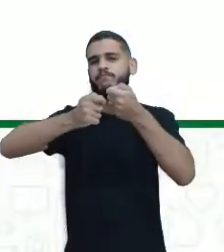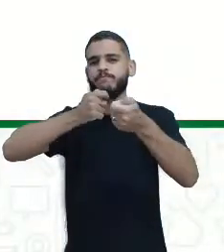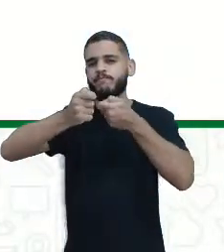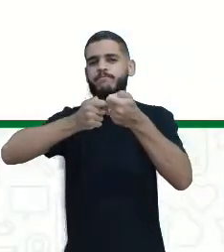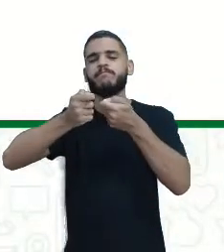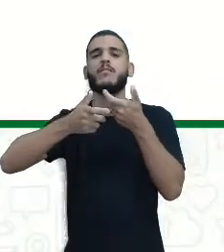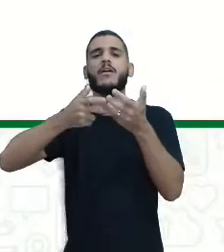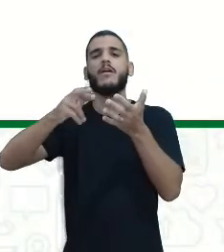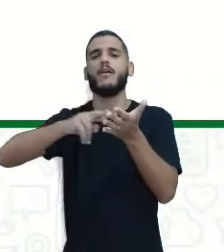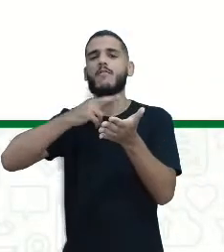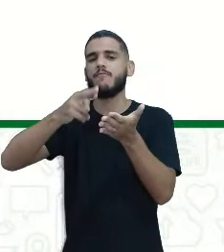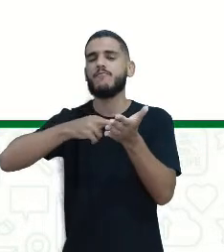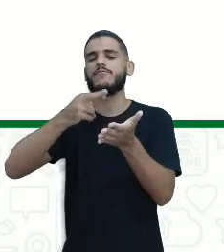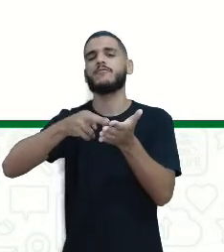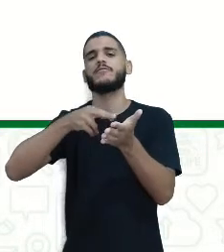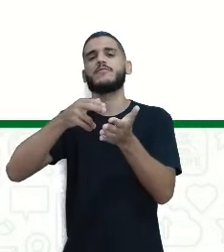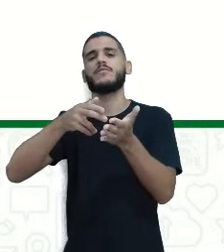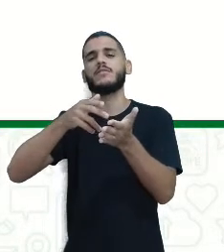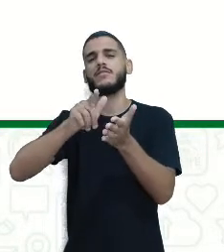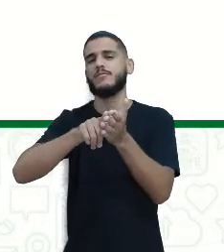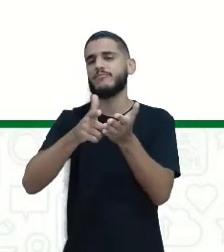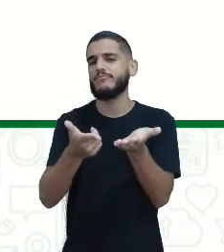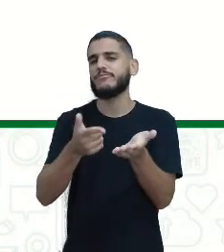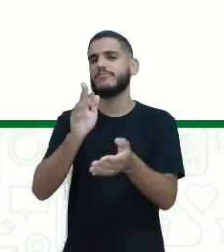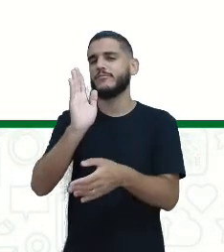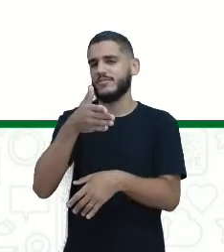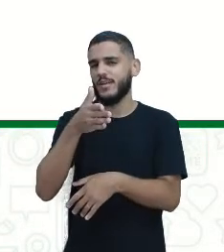jornal, revista? Conhecem?